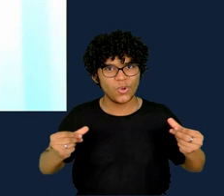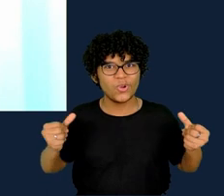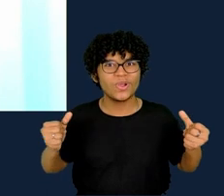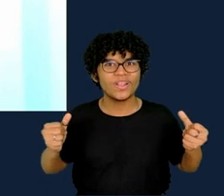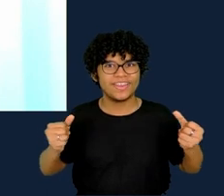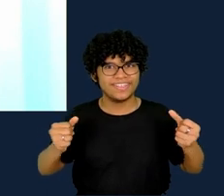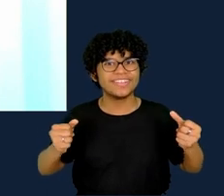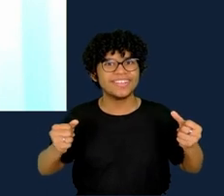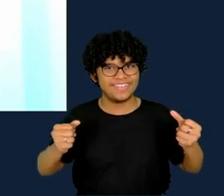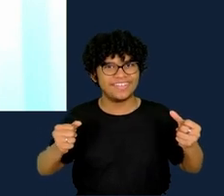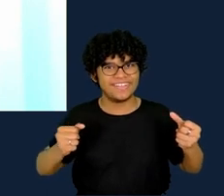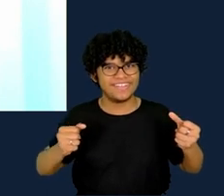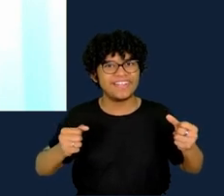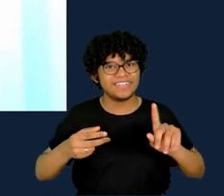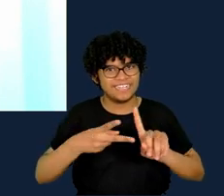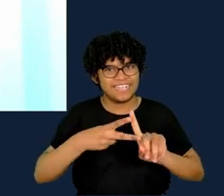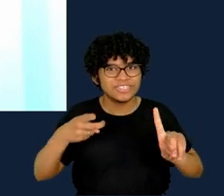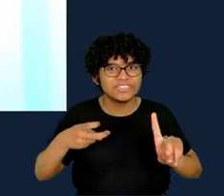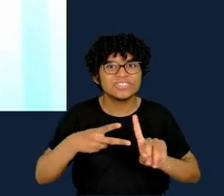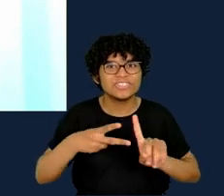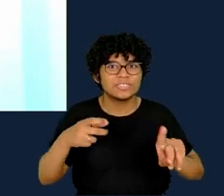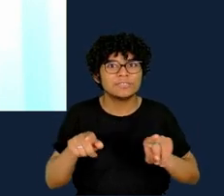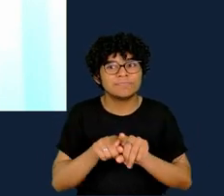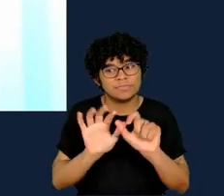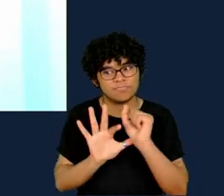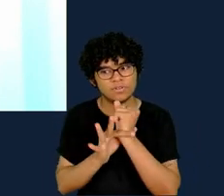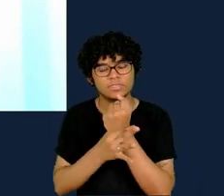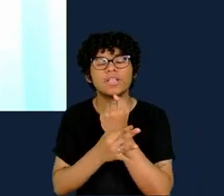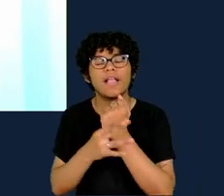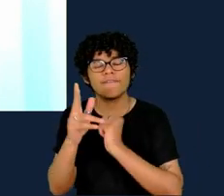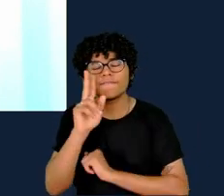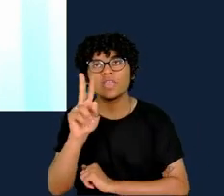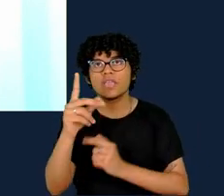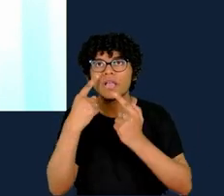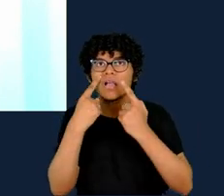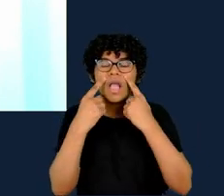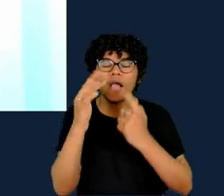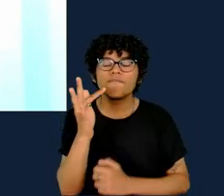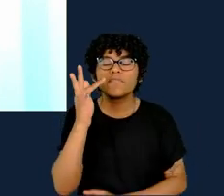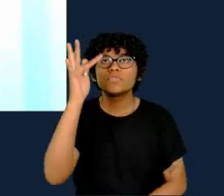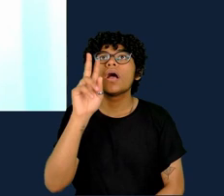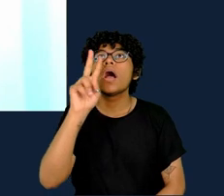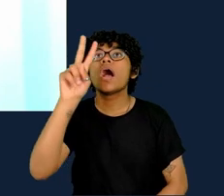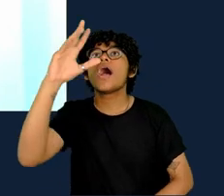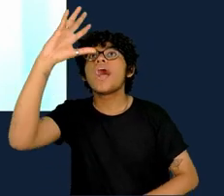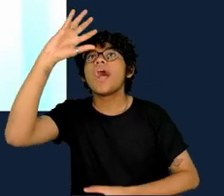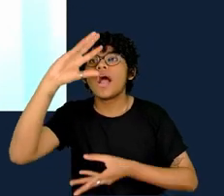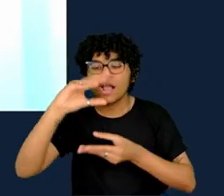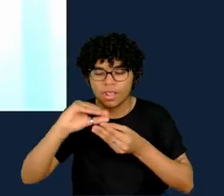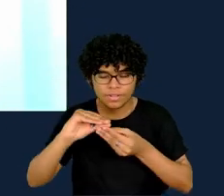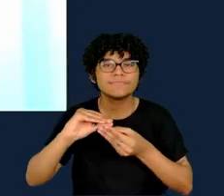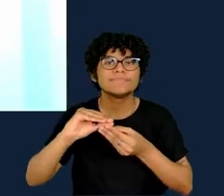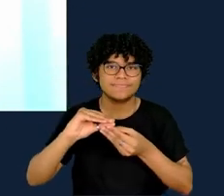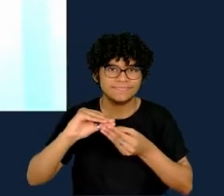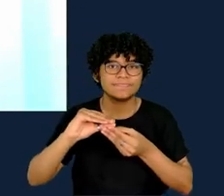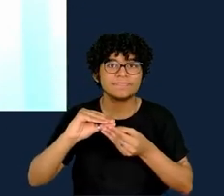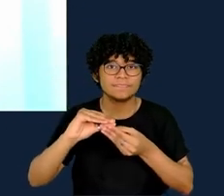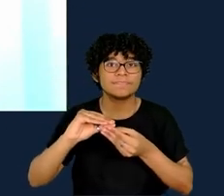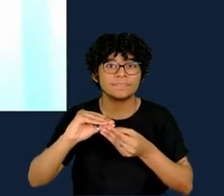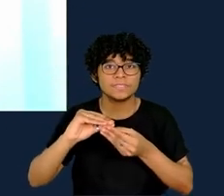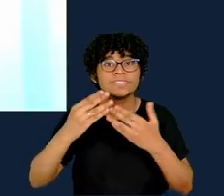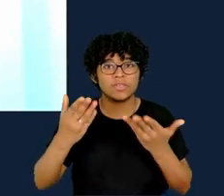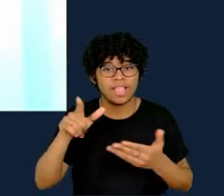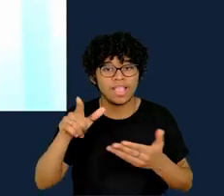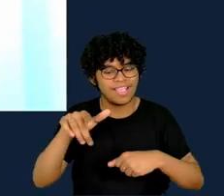proteção, eles conseguem ver o futuro, né? Então, acho que é uma doença que justamente